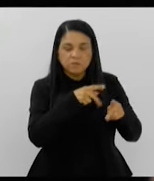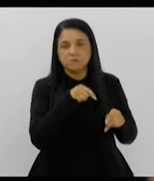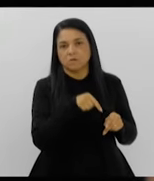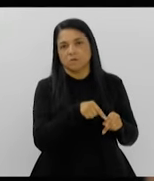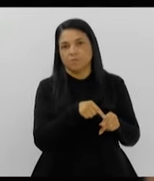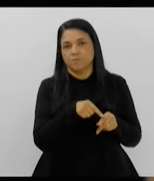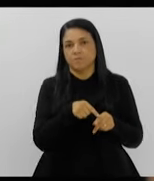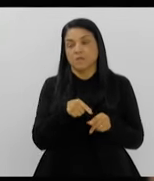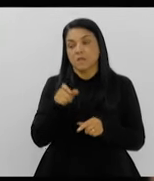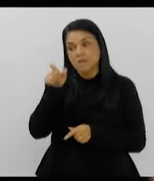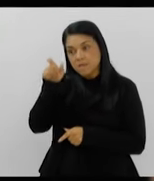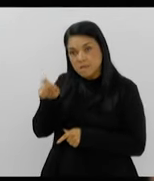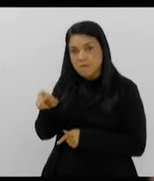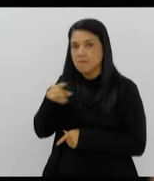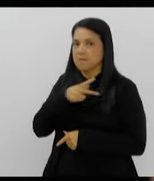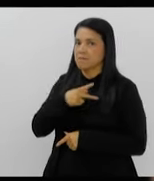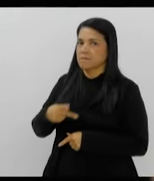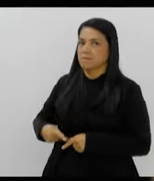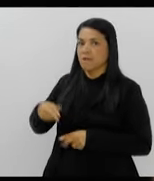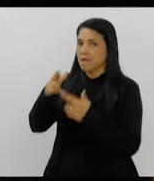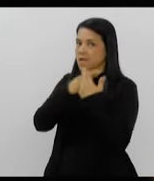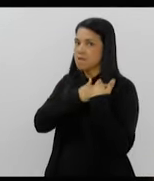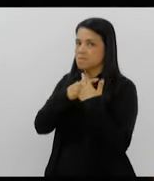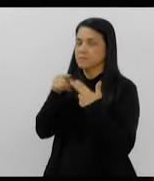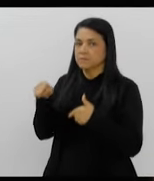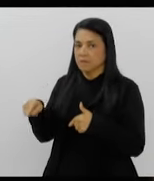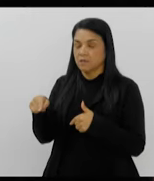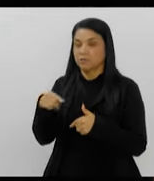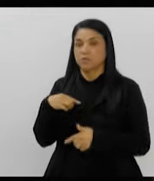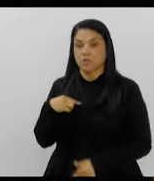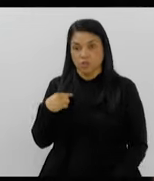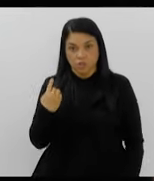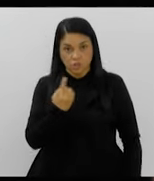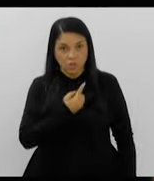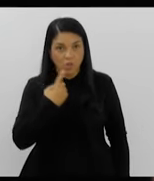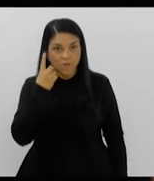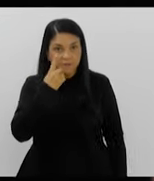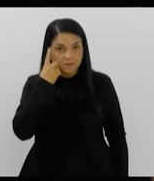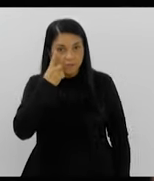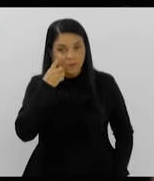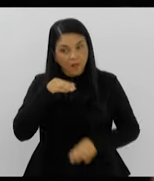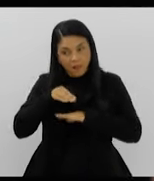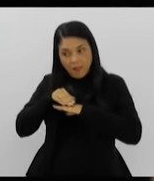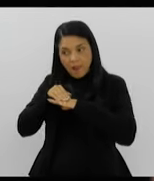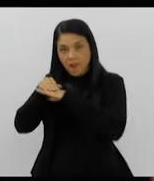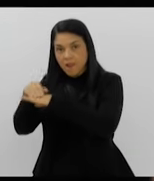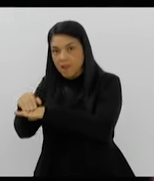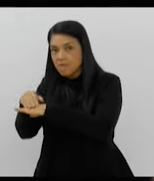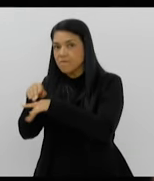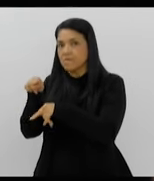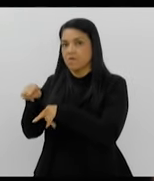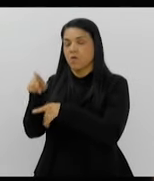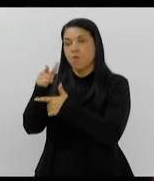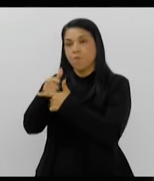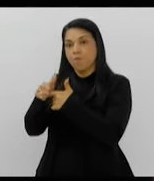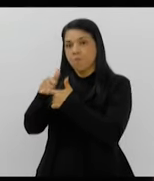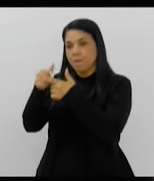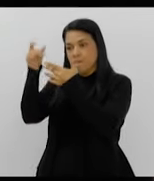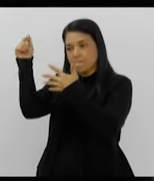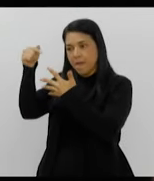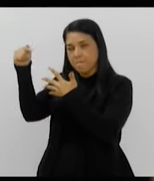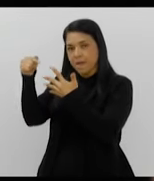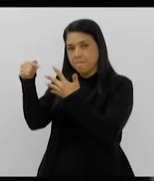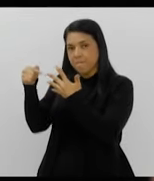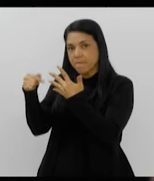eles é que têm essa responsabilidade. Da nossa parte, nós levamos a eles os problemas para que